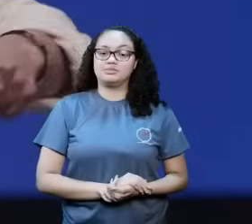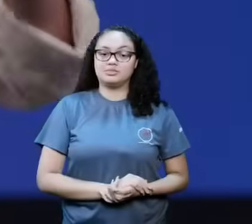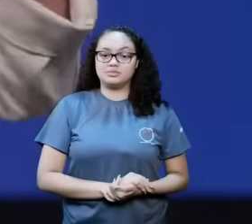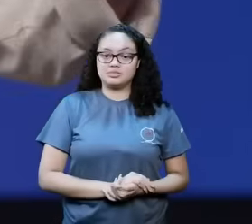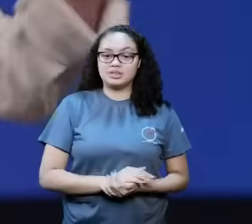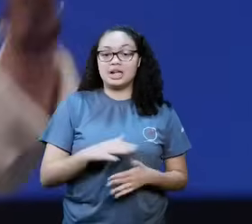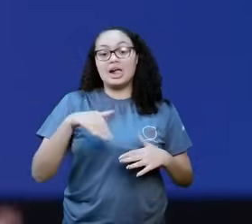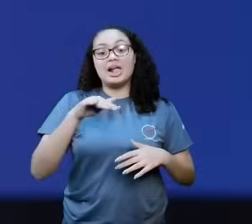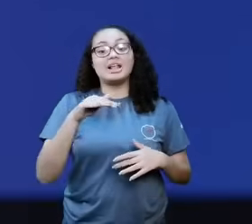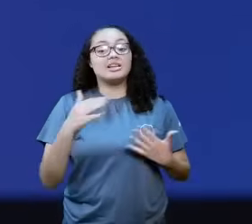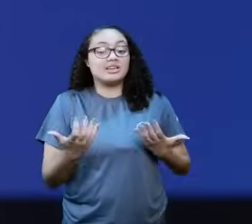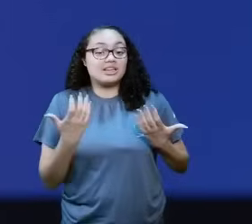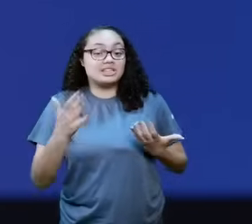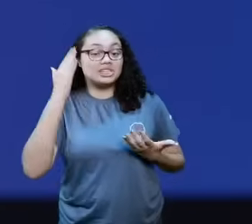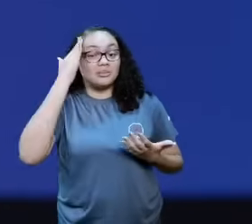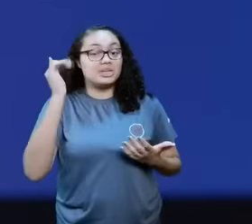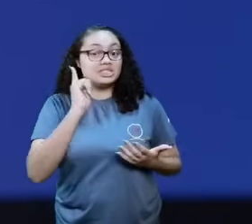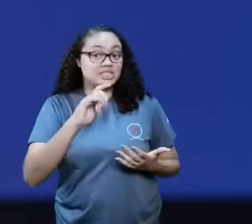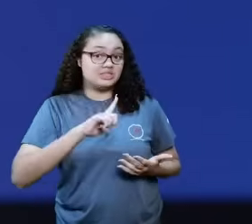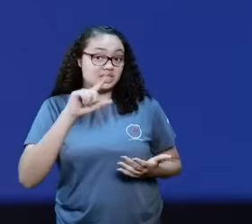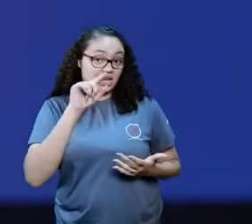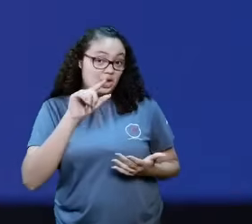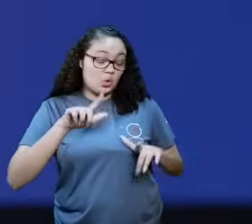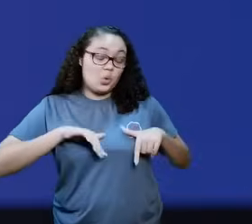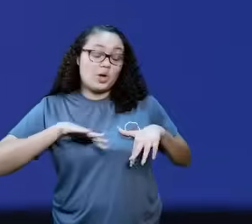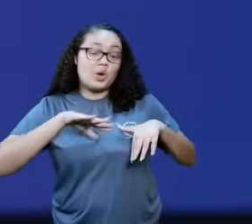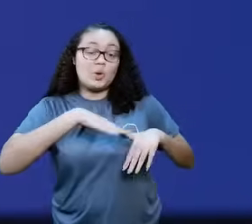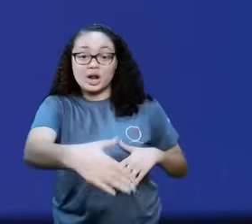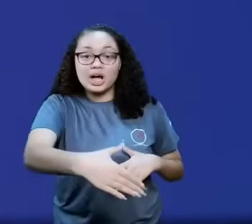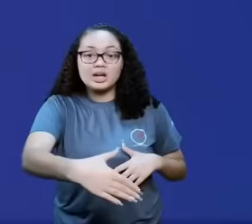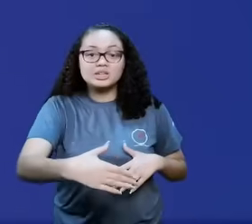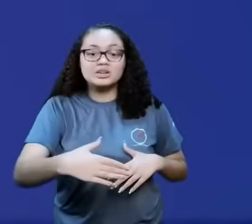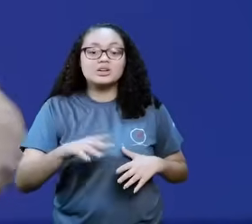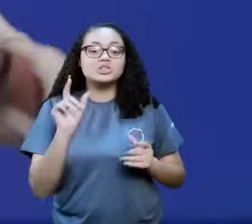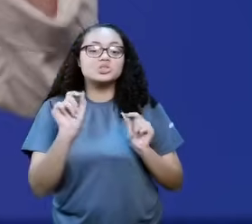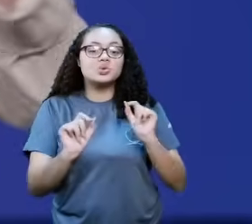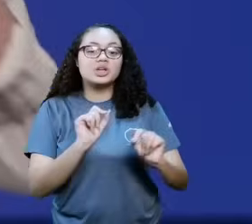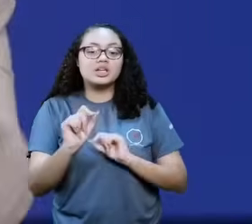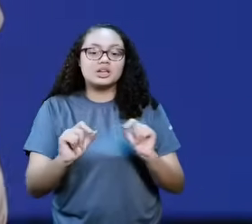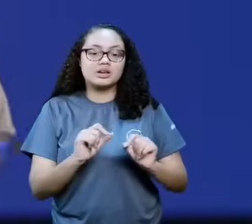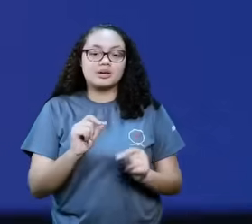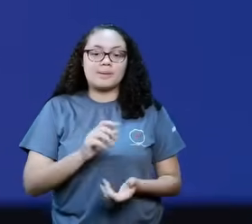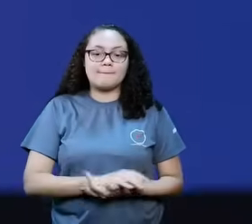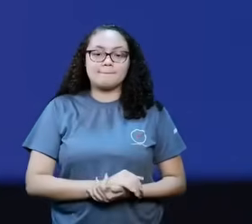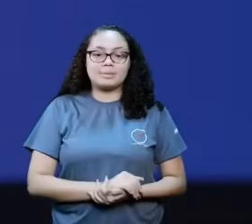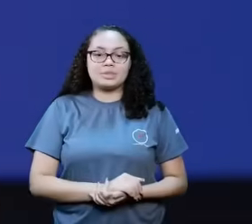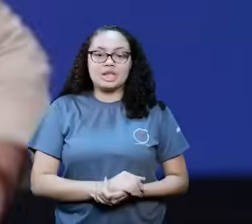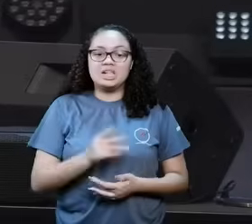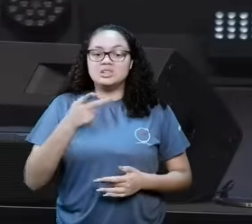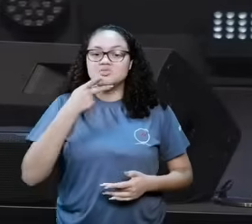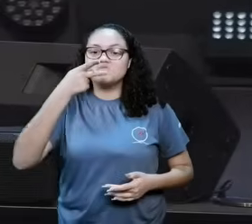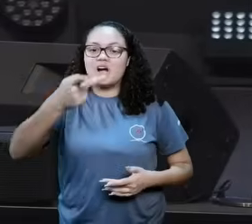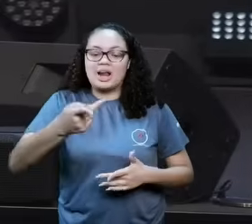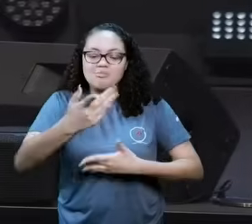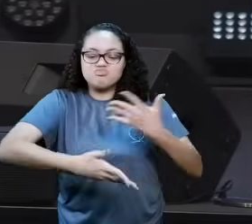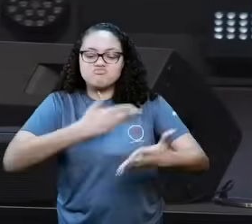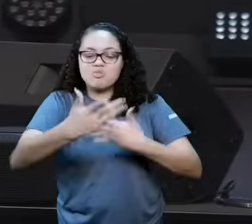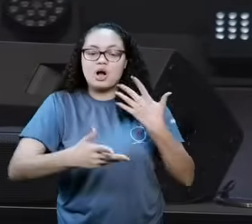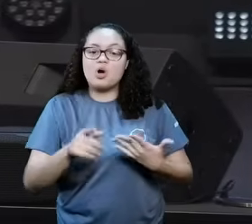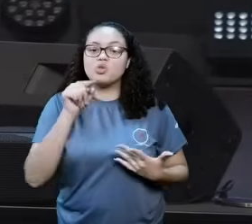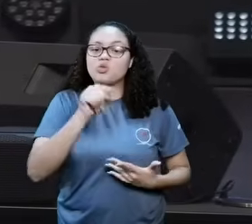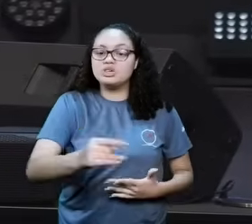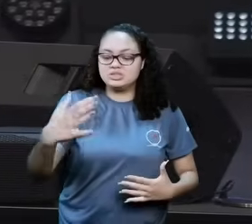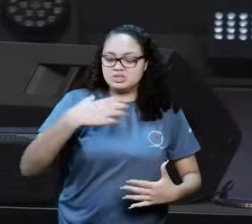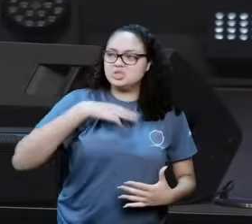Ele quer saber se você tem coragem. Coragem de quê? De botar na tua boca o que o teu ouvido ouviu. Vamos